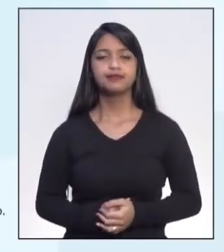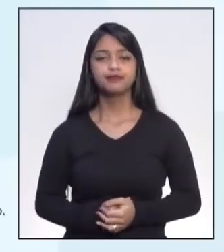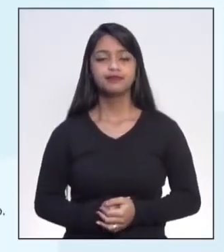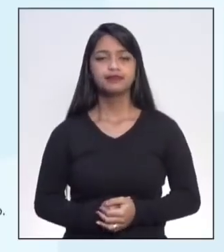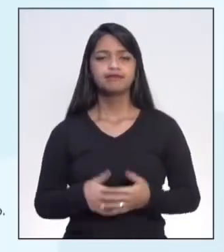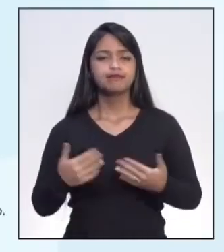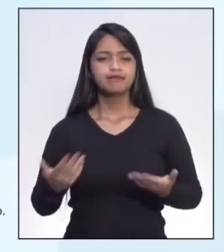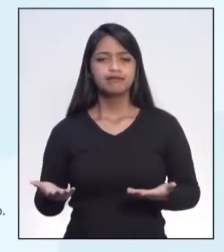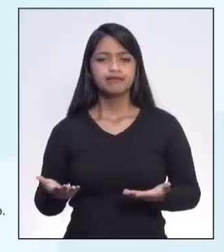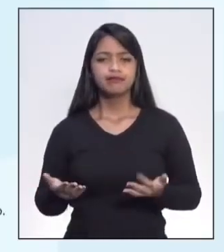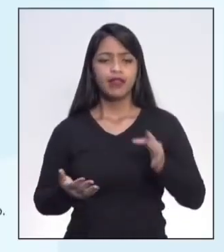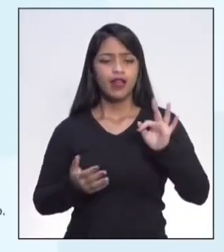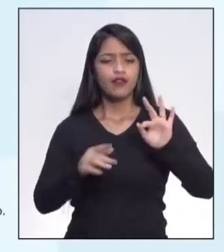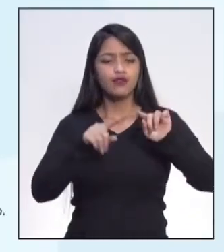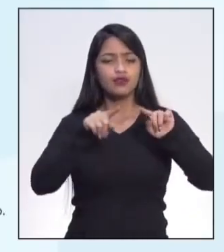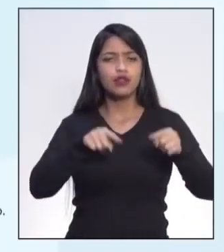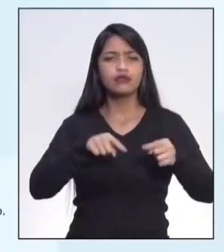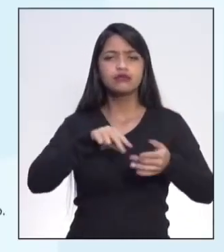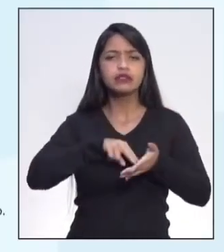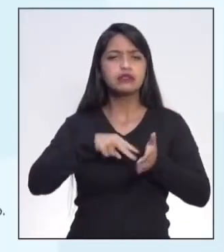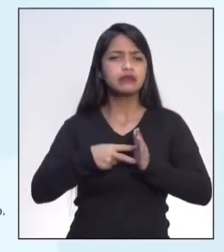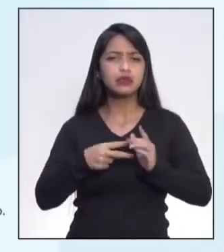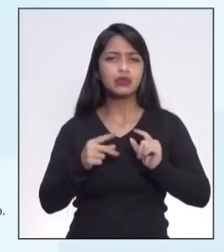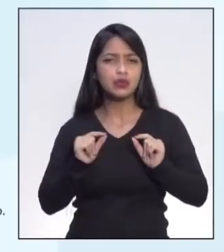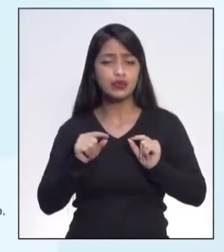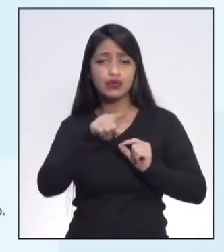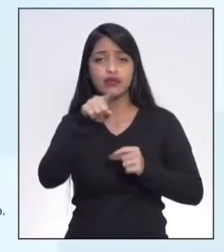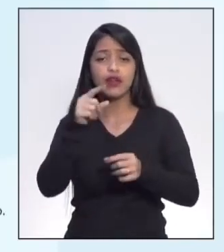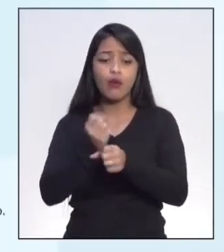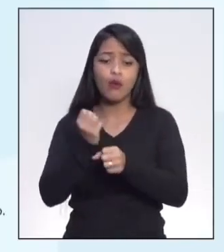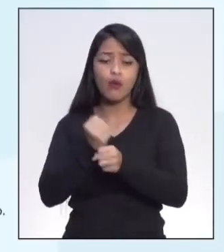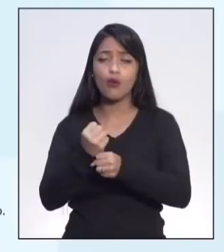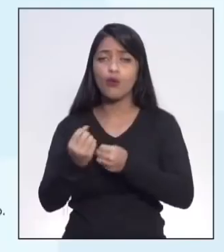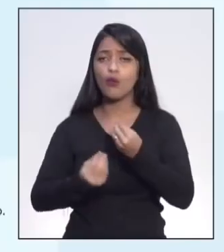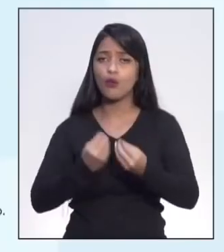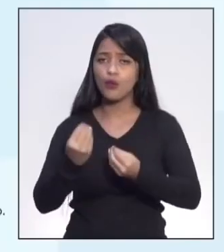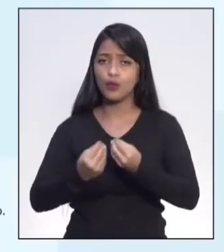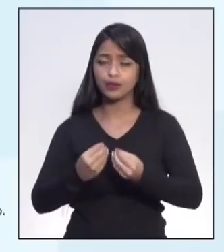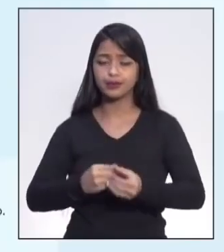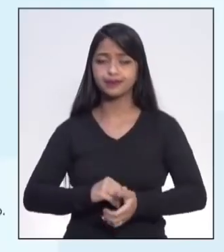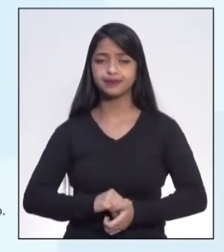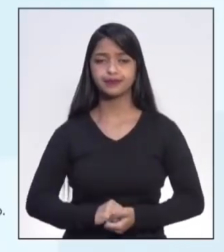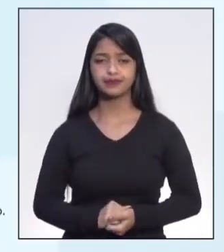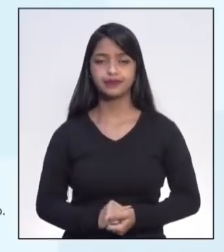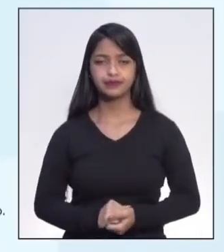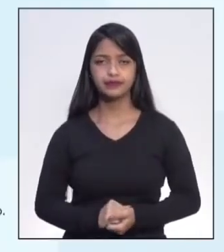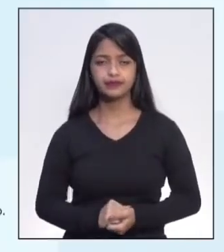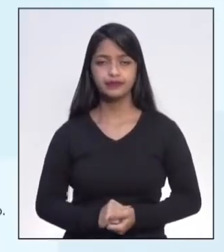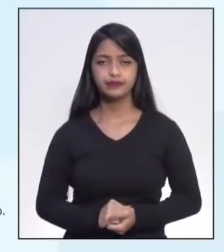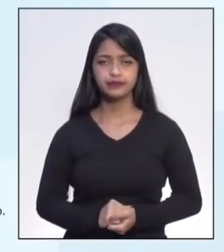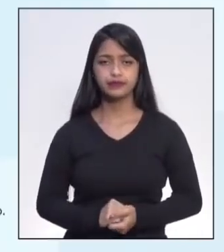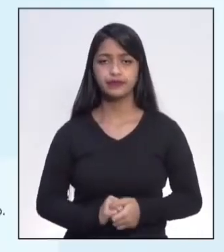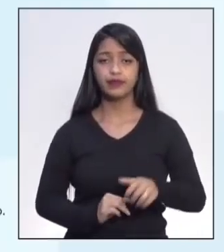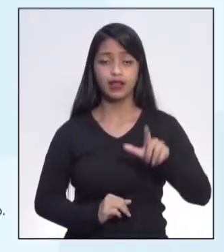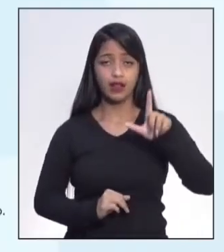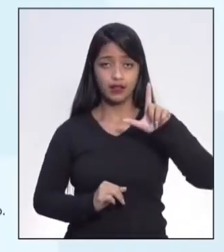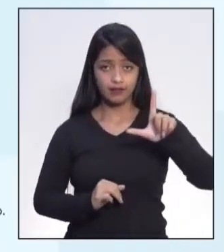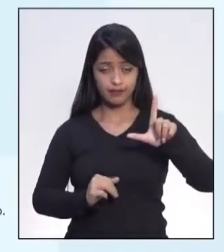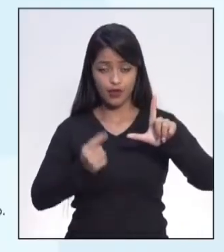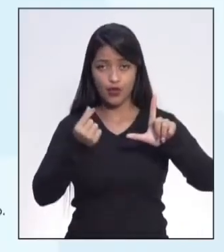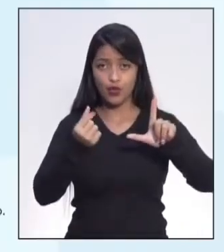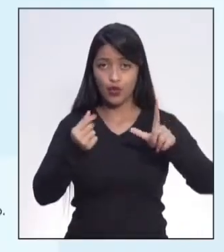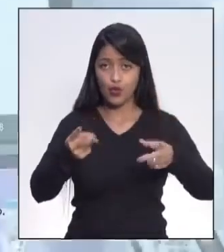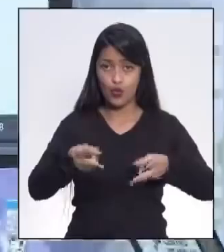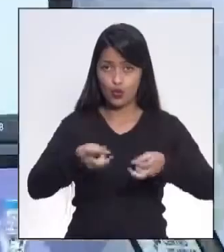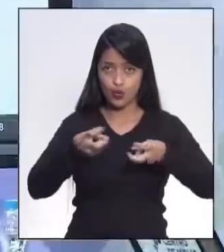essa função quer dizer? E o que vocês vão ter que calcular? Minha função é lucro